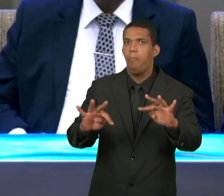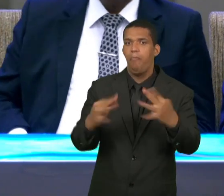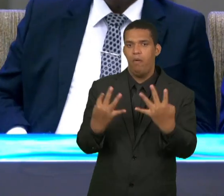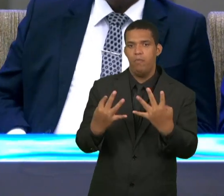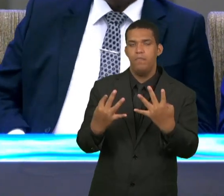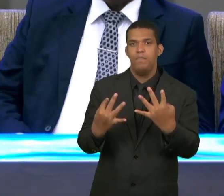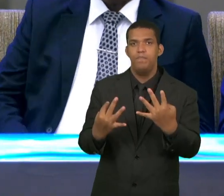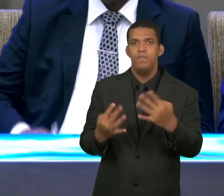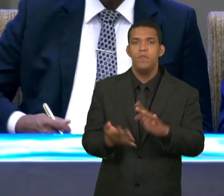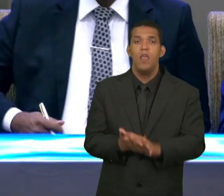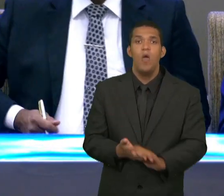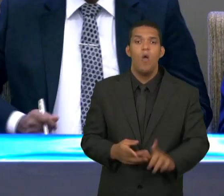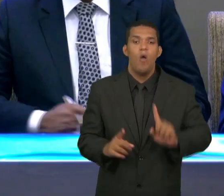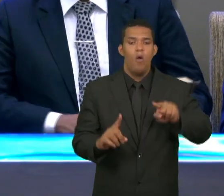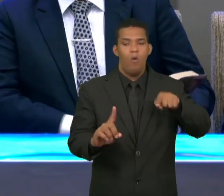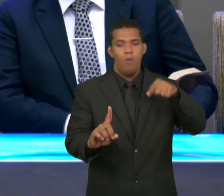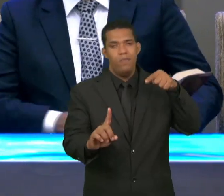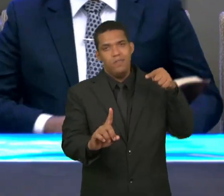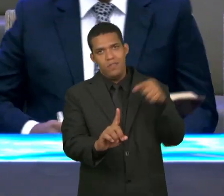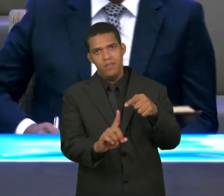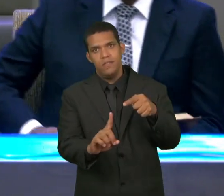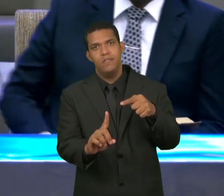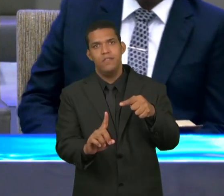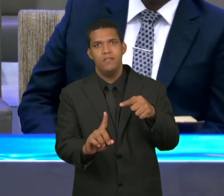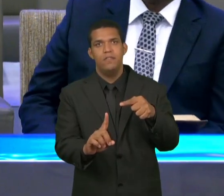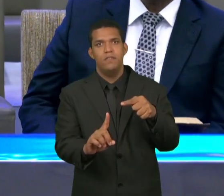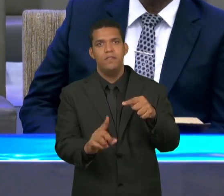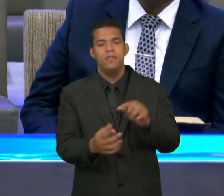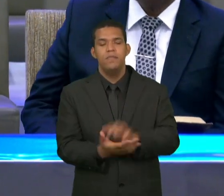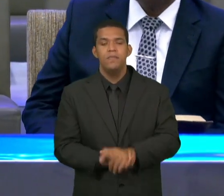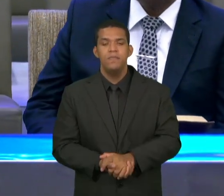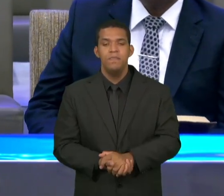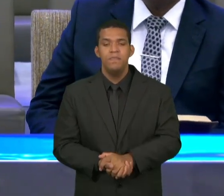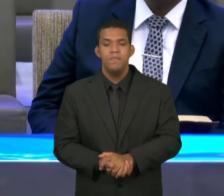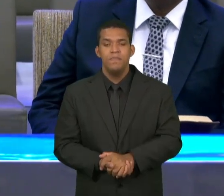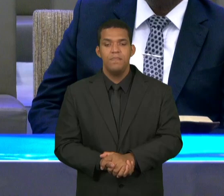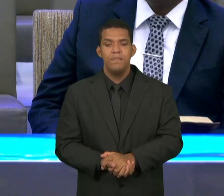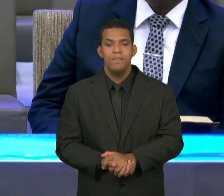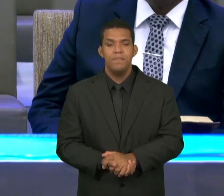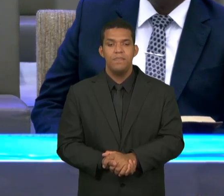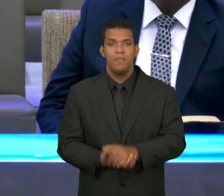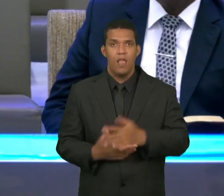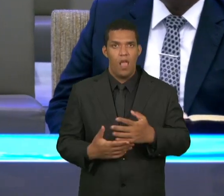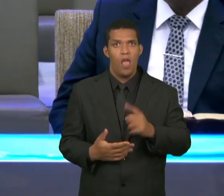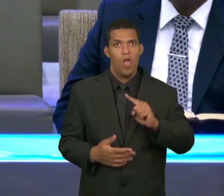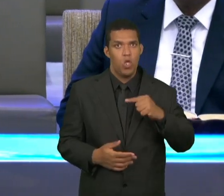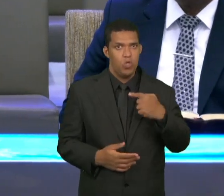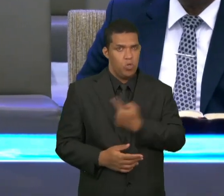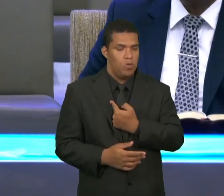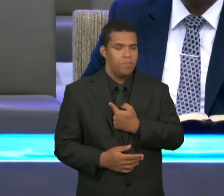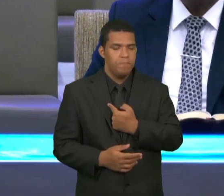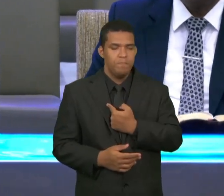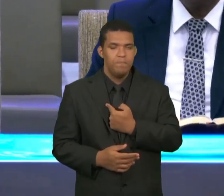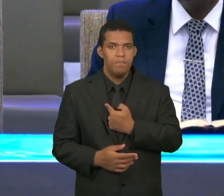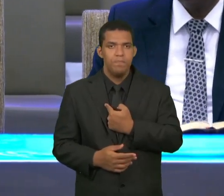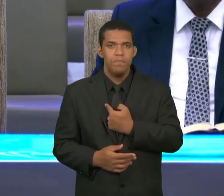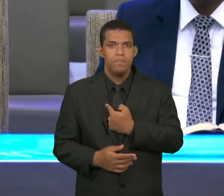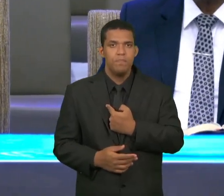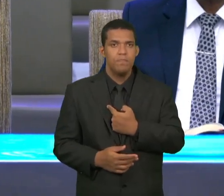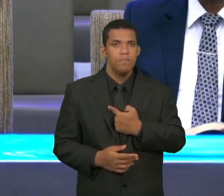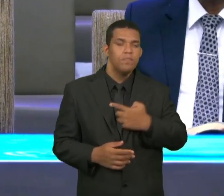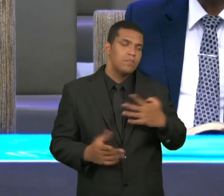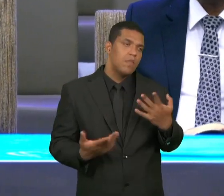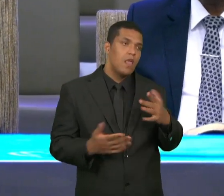O propósito, diga comigo, o propósito é que em Cristo Deus